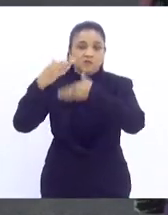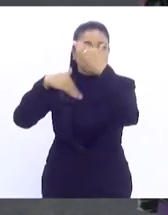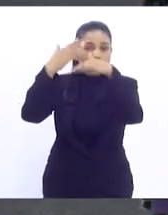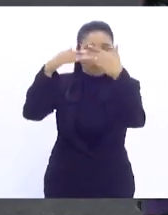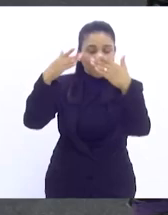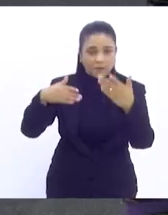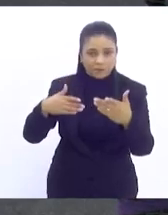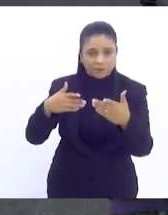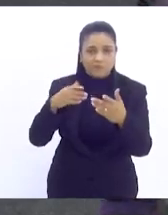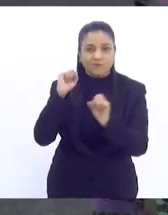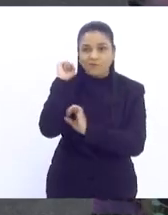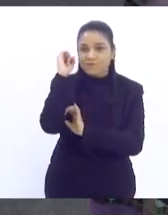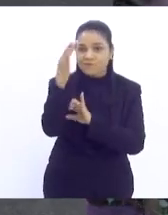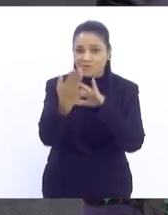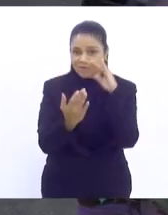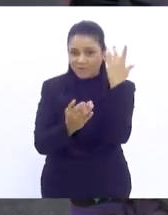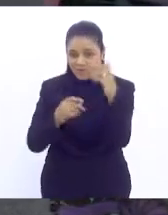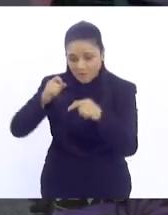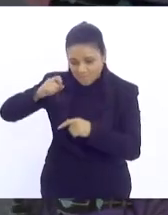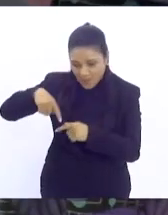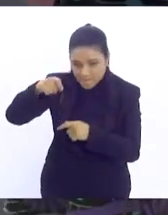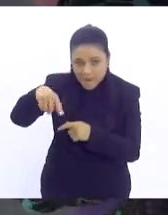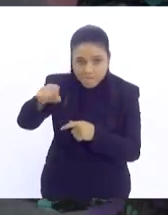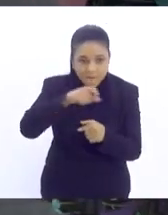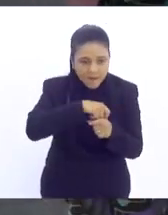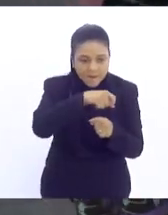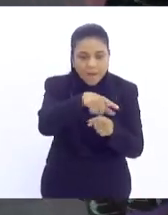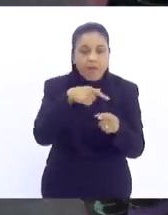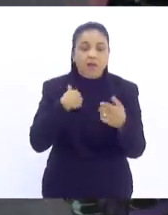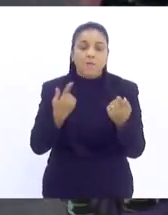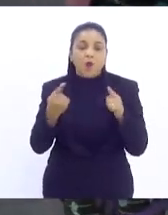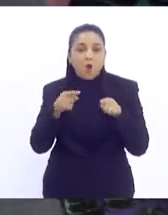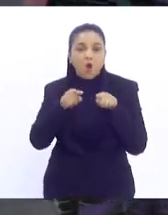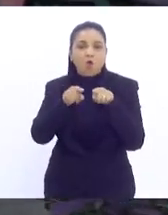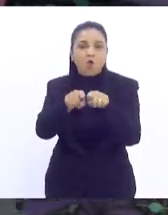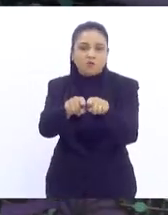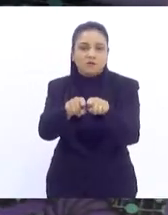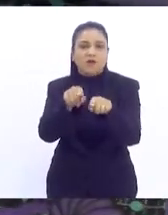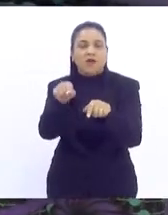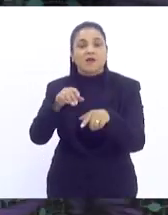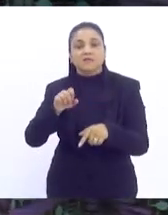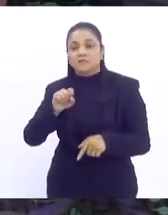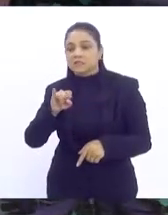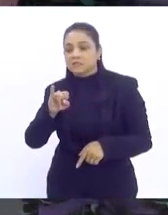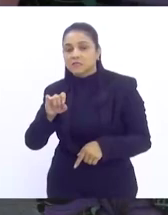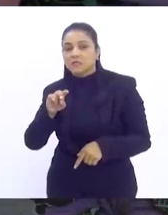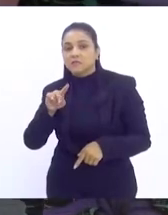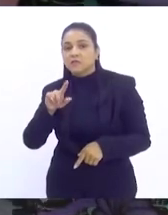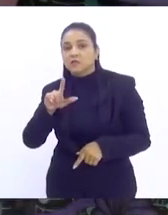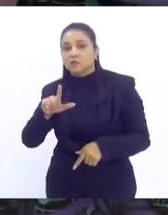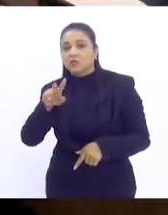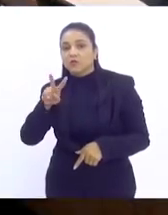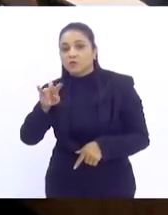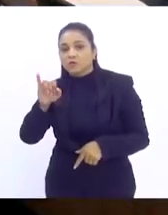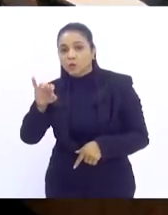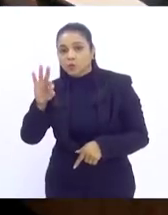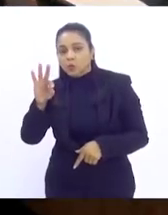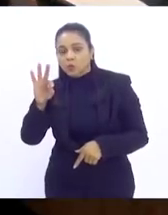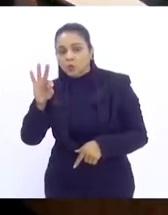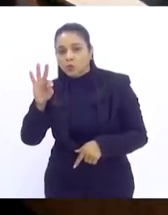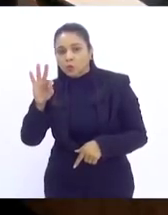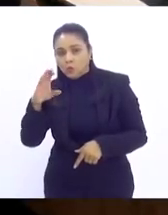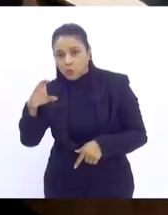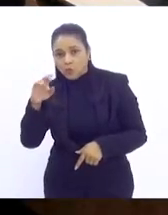o objetivo dessa audiência era conciliar uma coisa com a outra de que forma a se ouvir Cultura pode exigir dela que recomponha